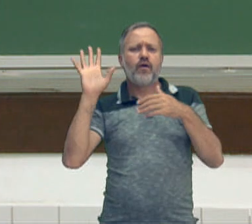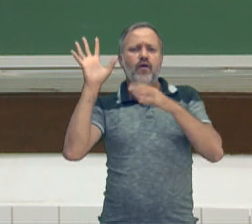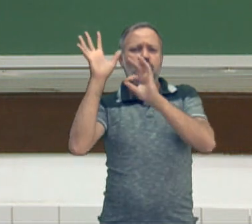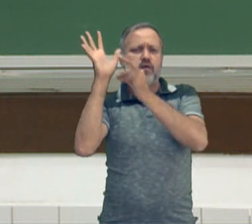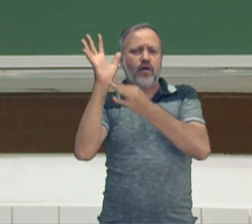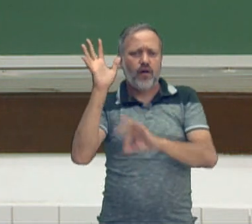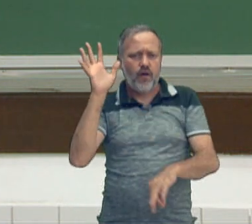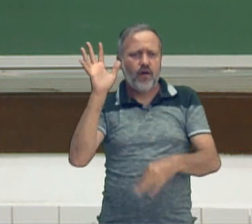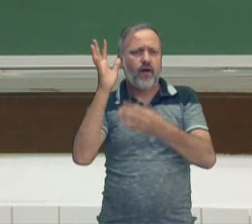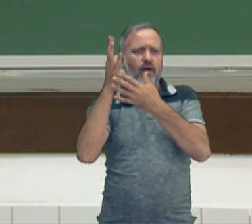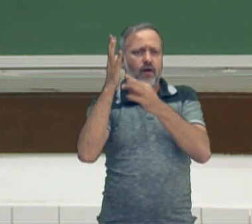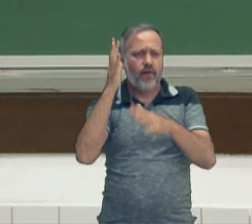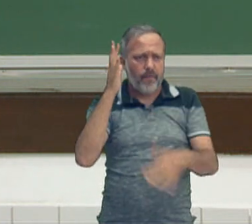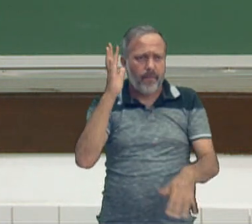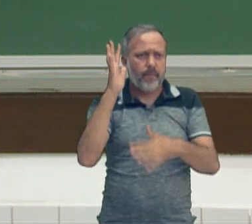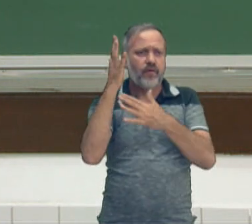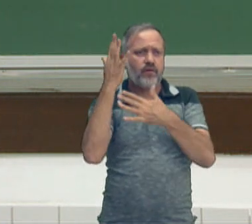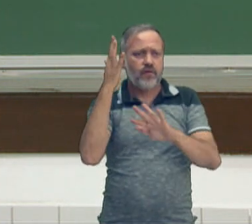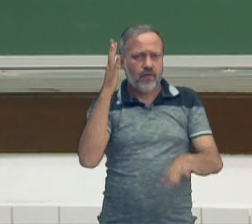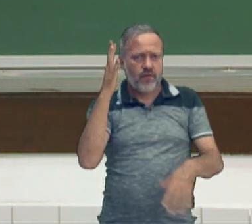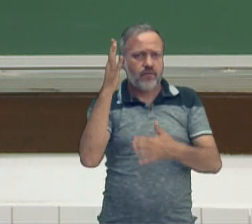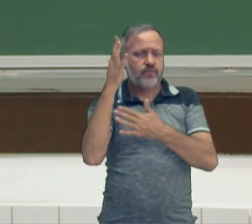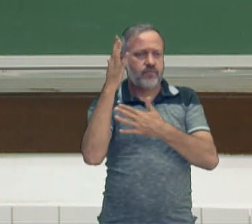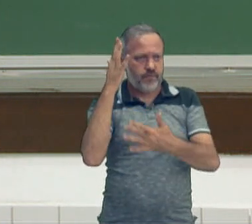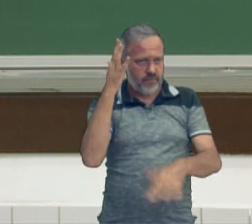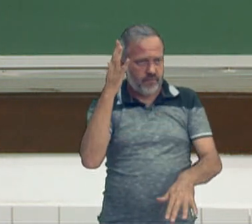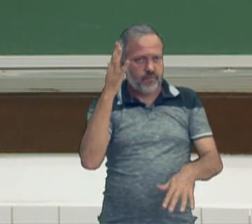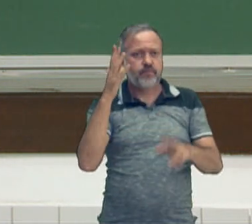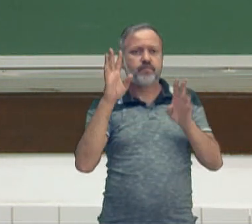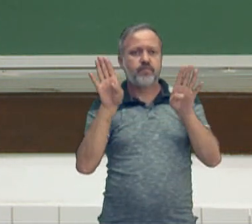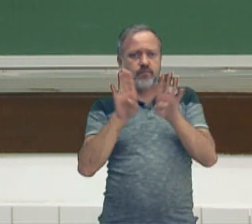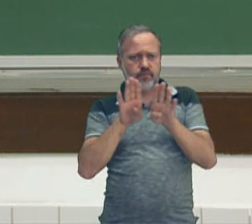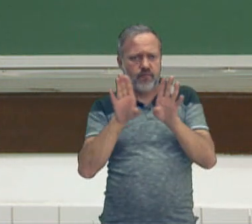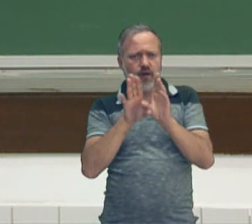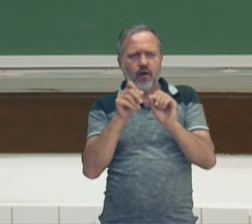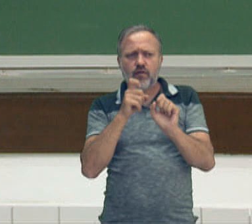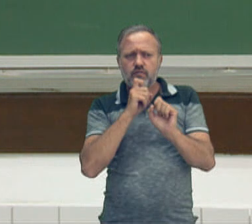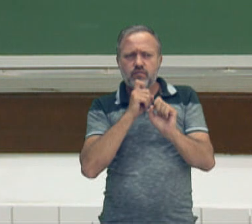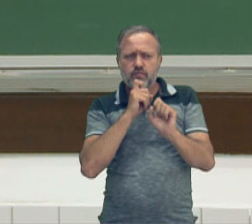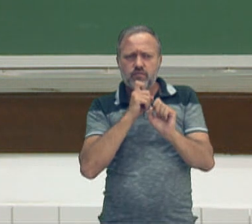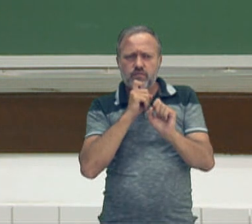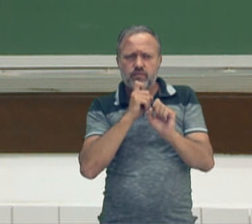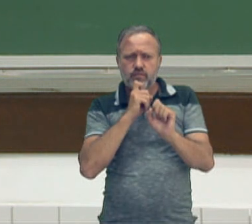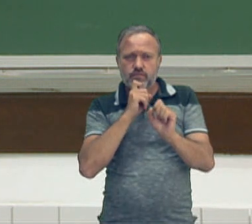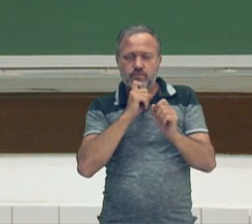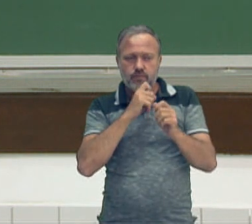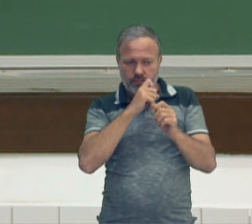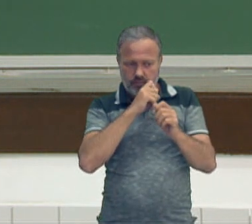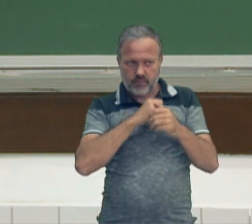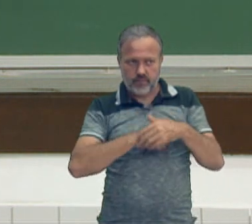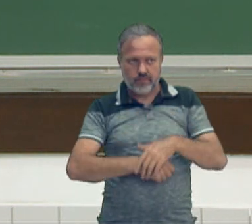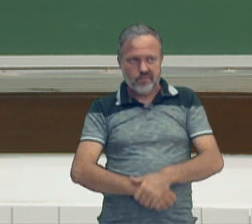de amarelo. E a zona polar, que está acima no Círculo Polar Ártico. Beleza? Seguindo.